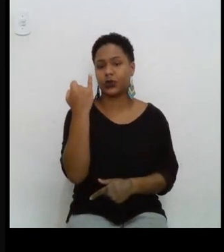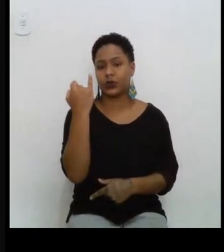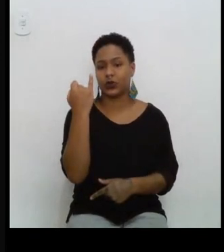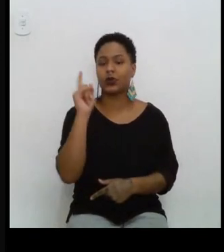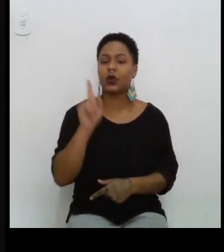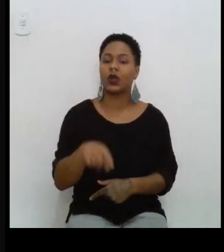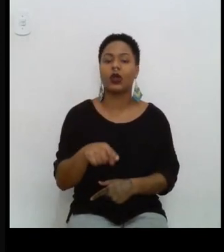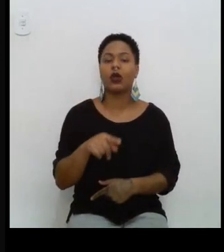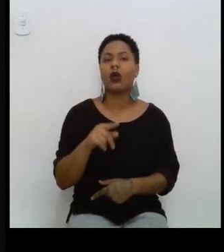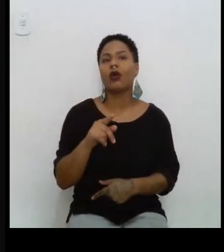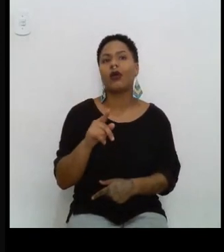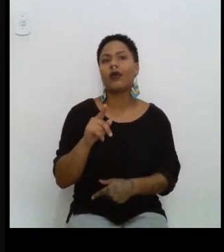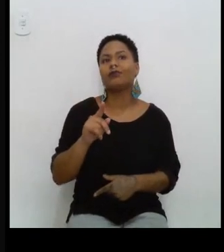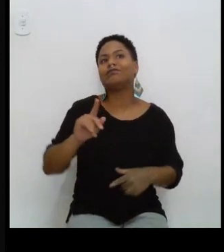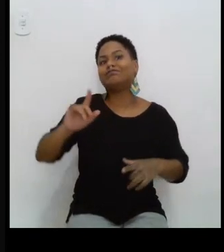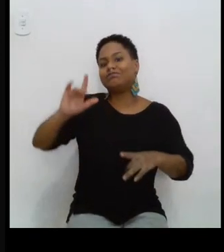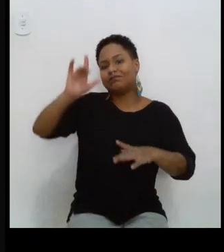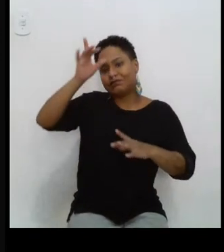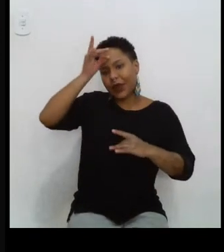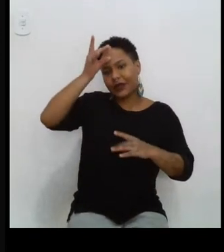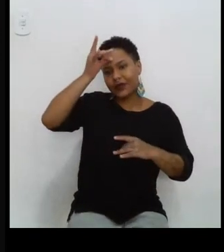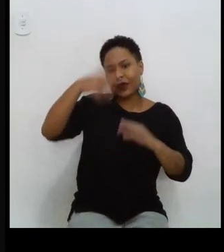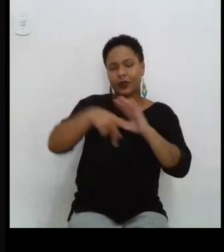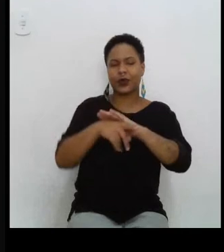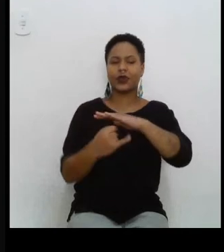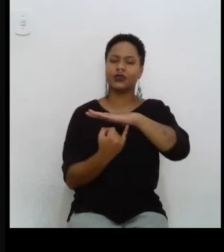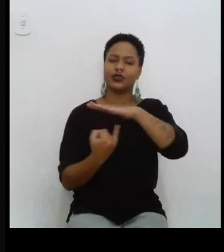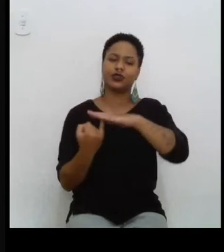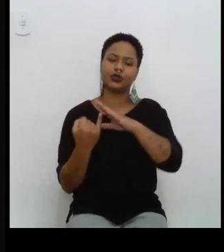certa performance de instituição